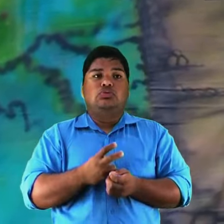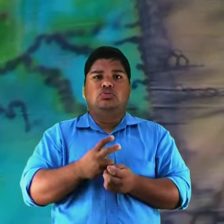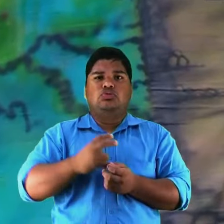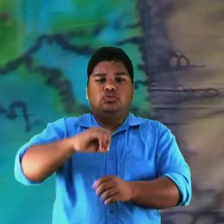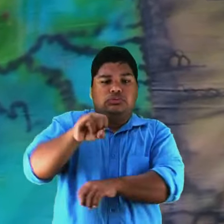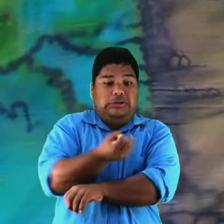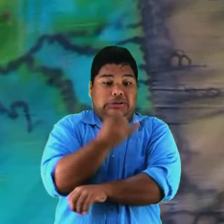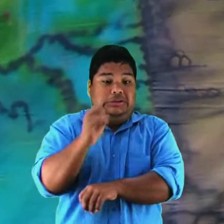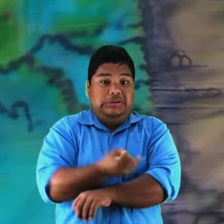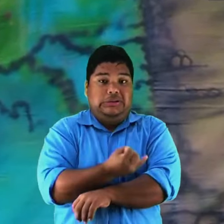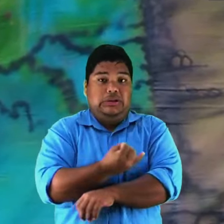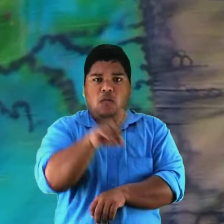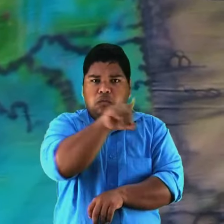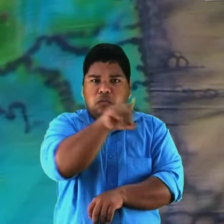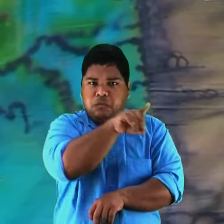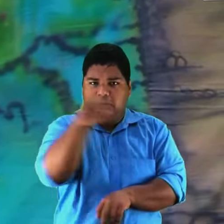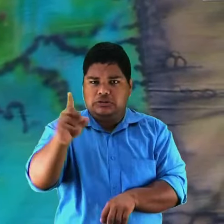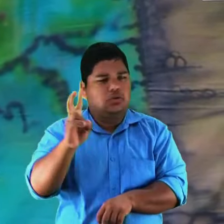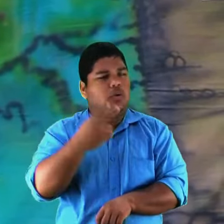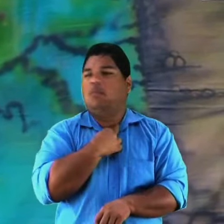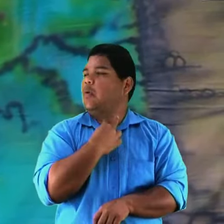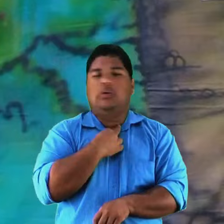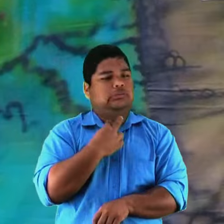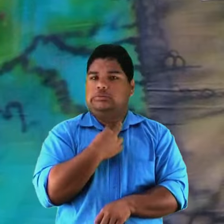Bíblia com a perspectiva ocidental.